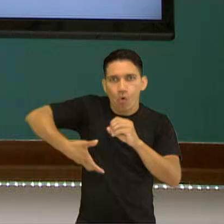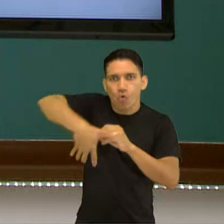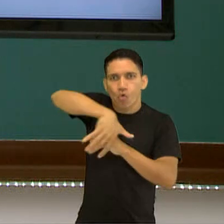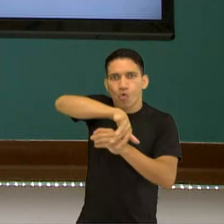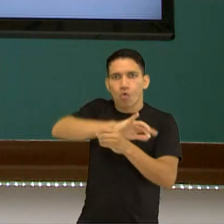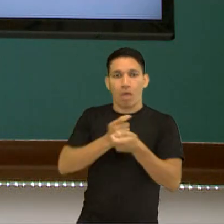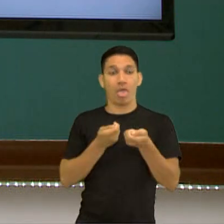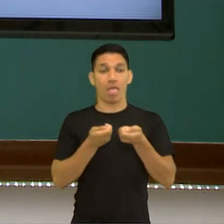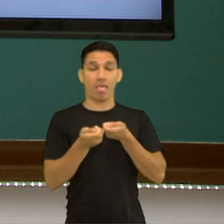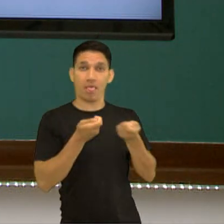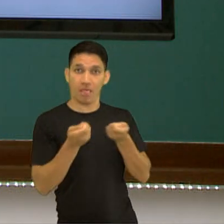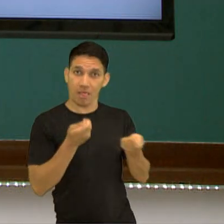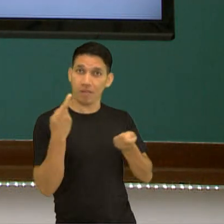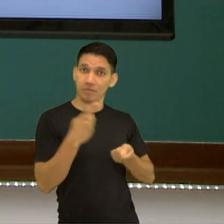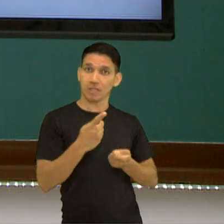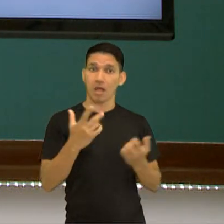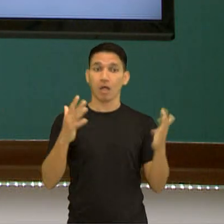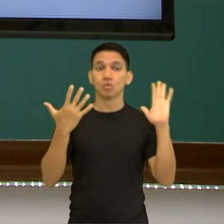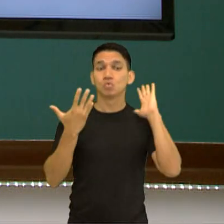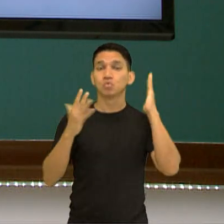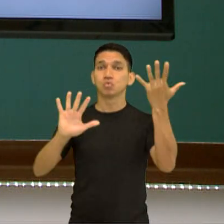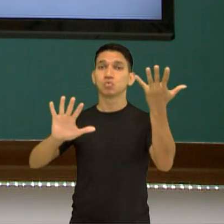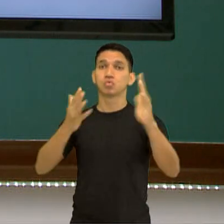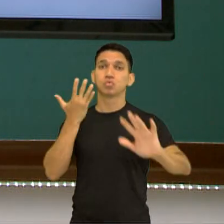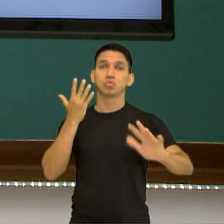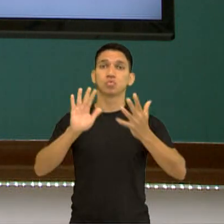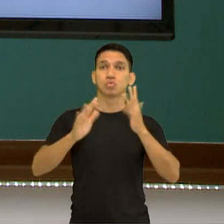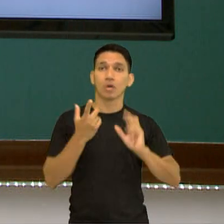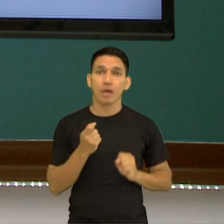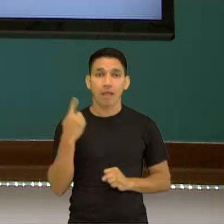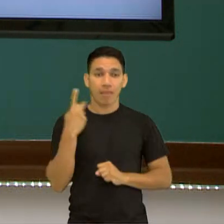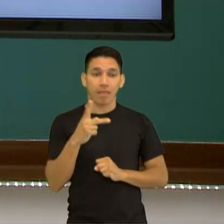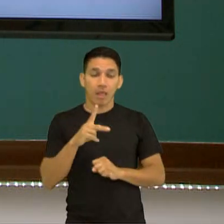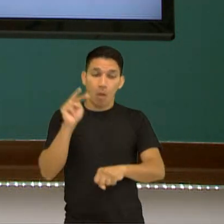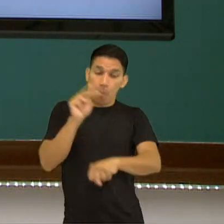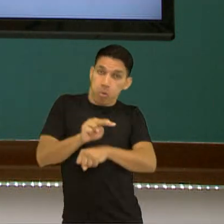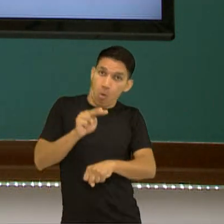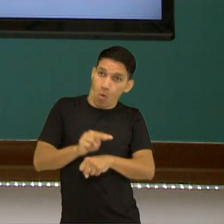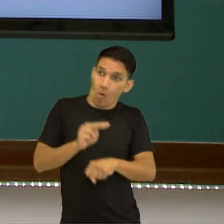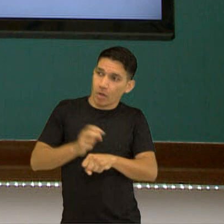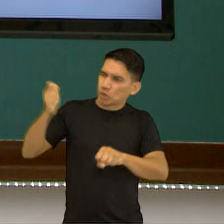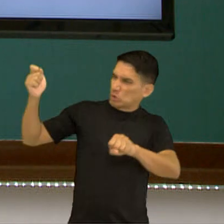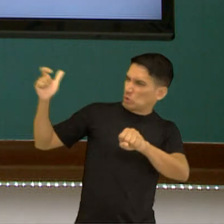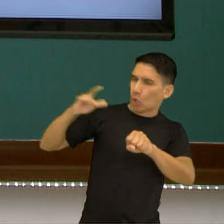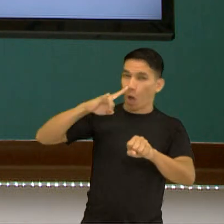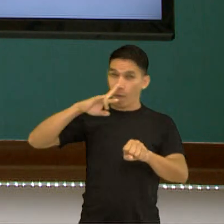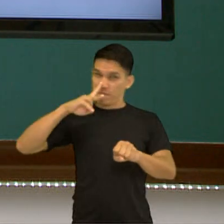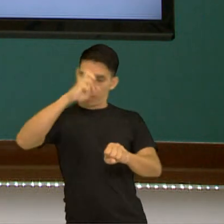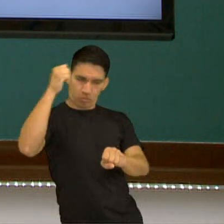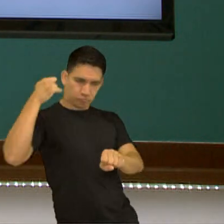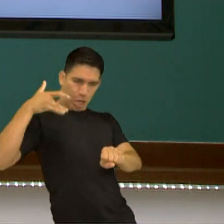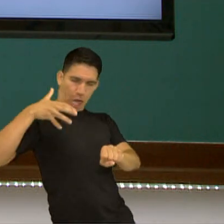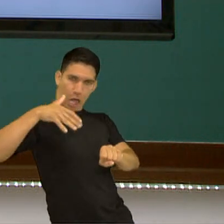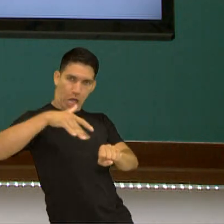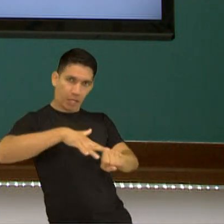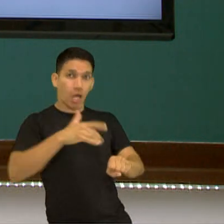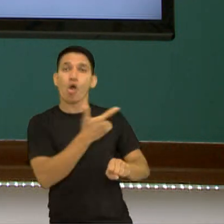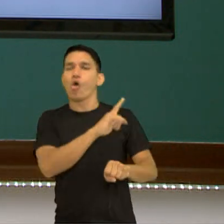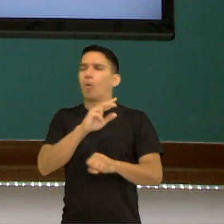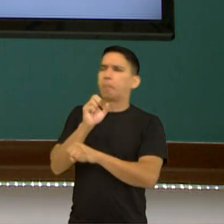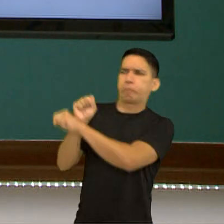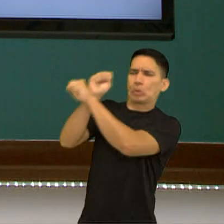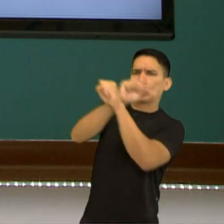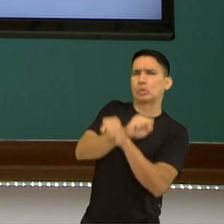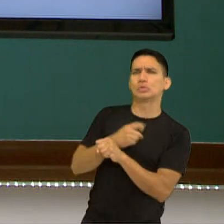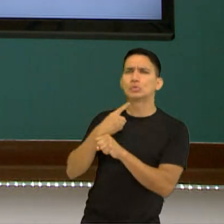regulação térmica, para proteger a superfície terrestre da radiação solar. para garantir outras condições. Então era uma